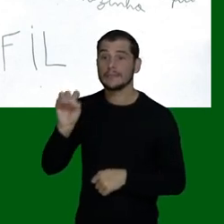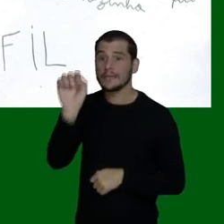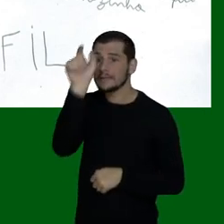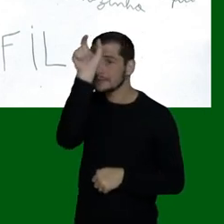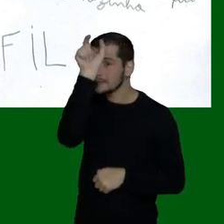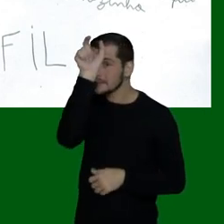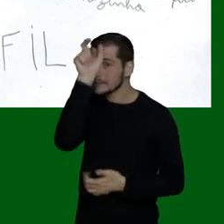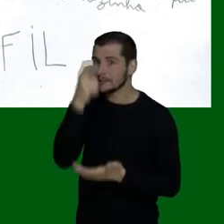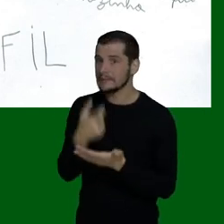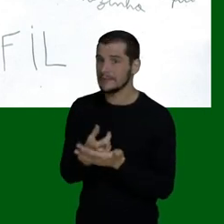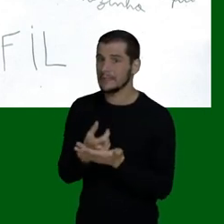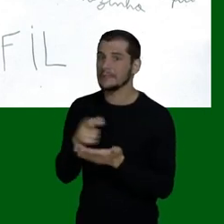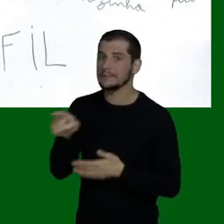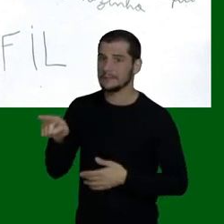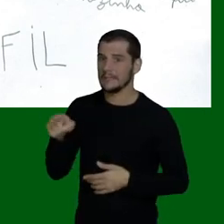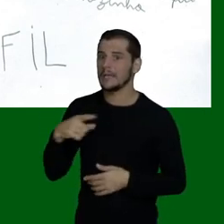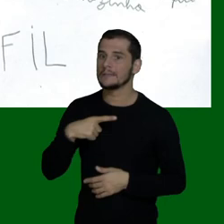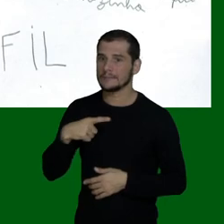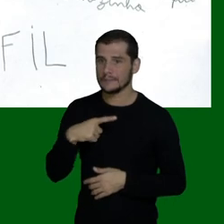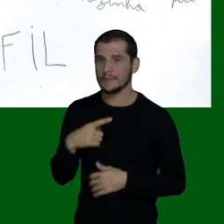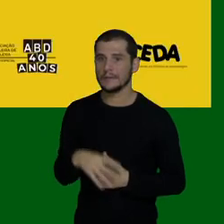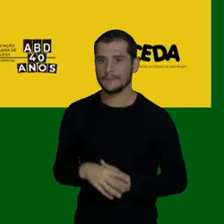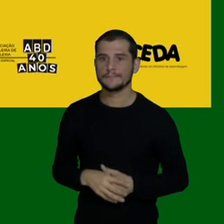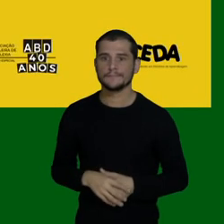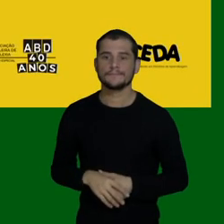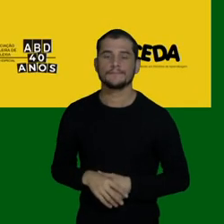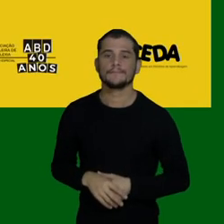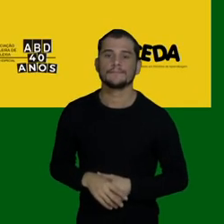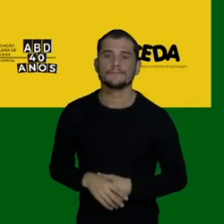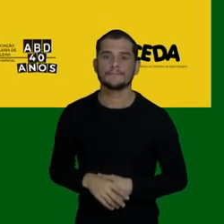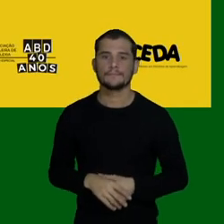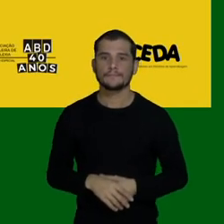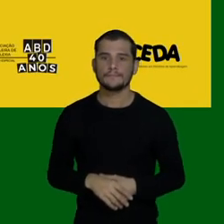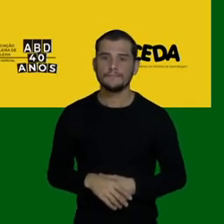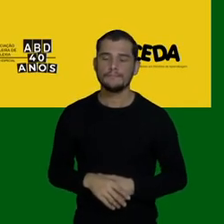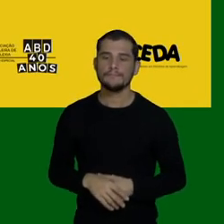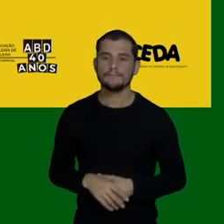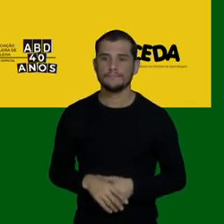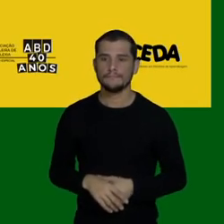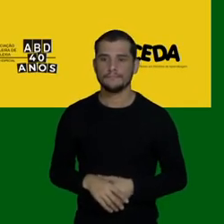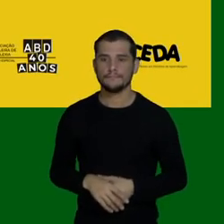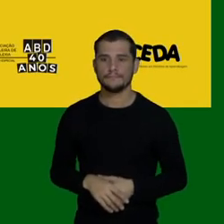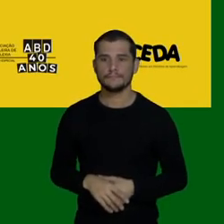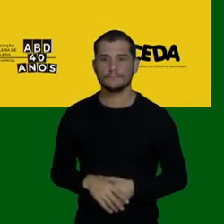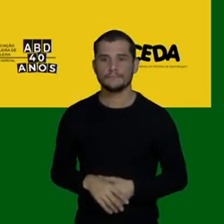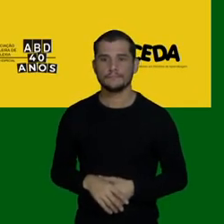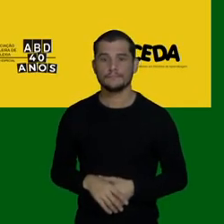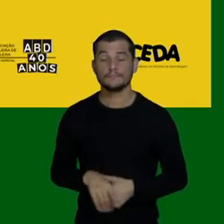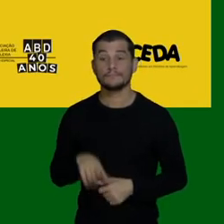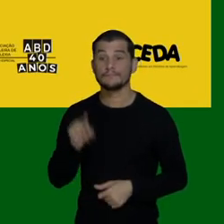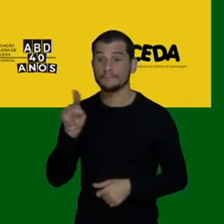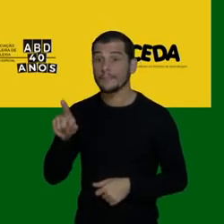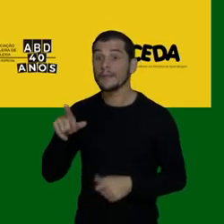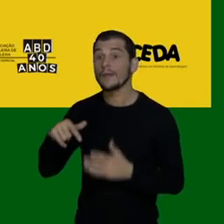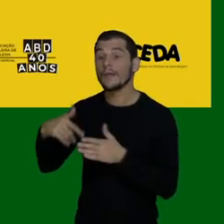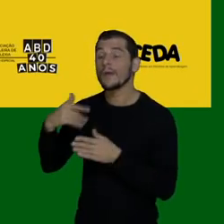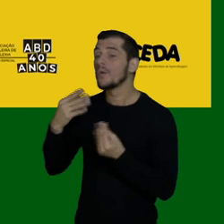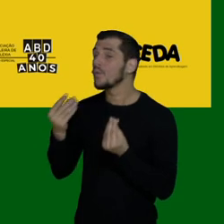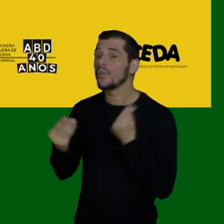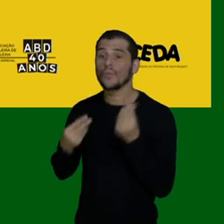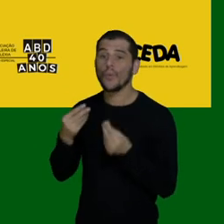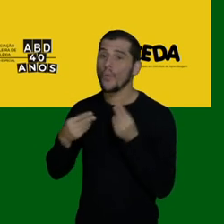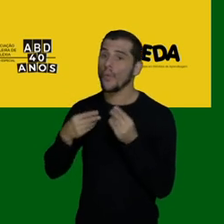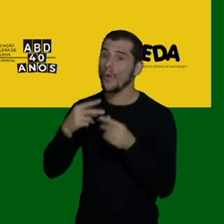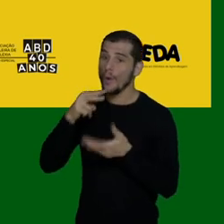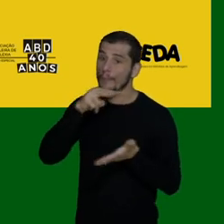conseguiu fechar com toda a avaliação aí começa o processo de leitura agora vocês